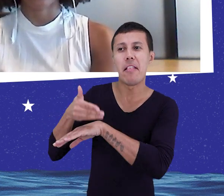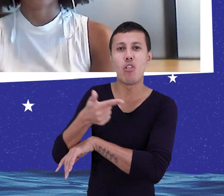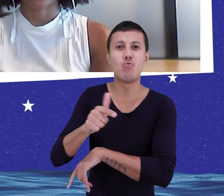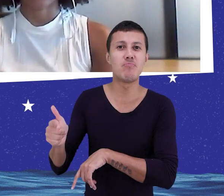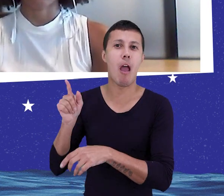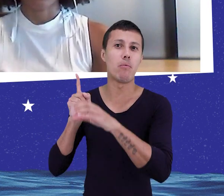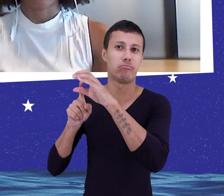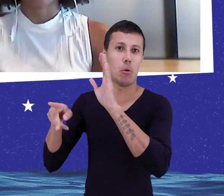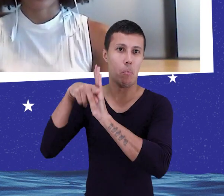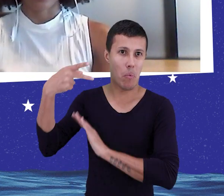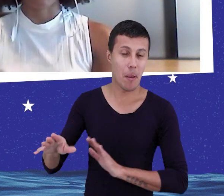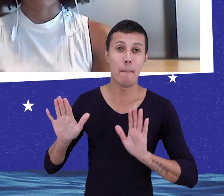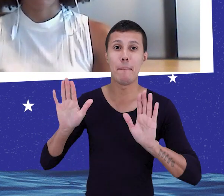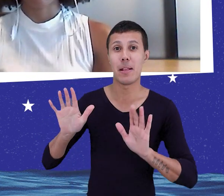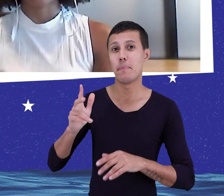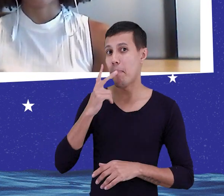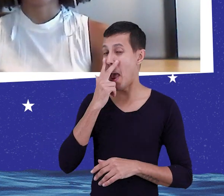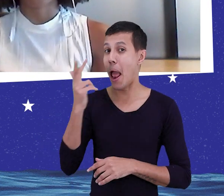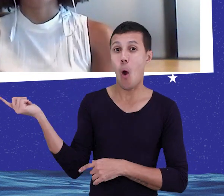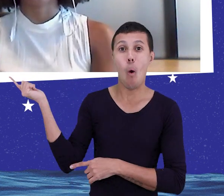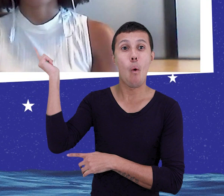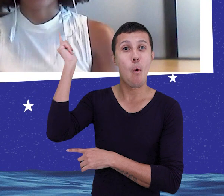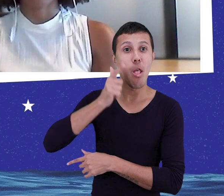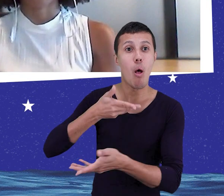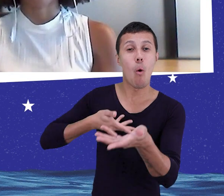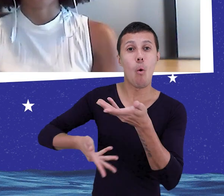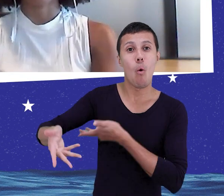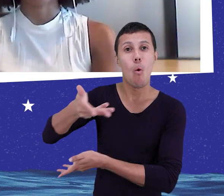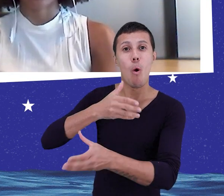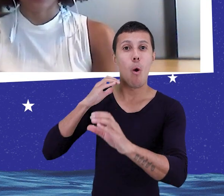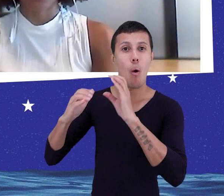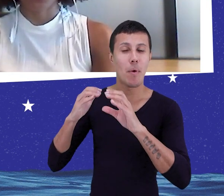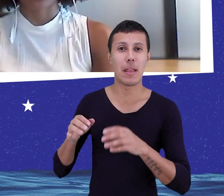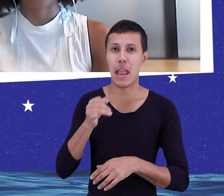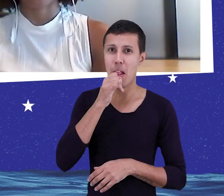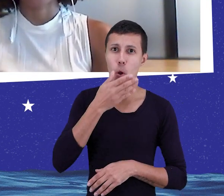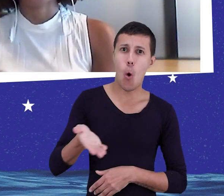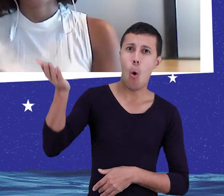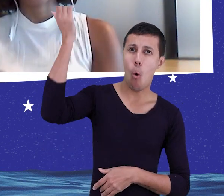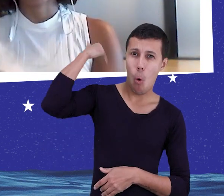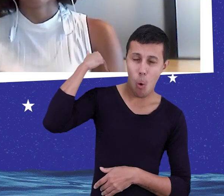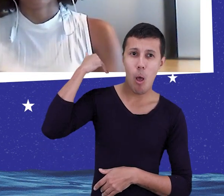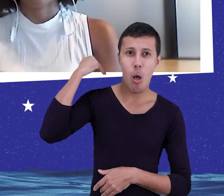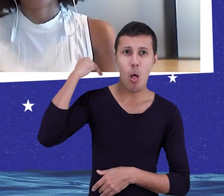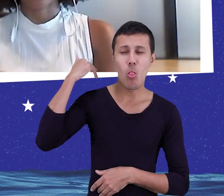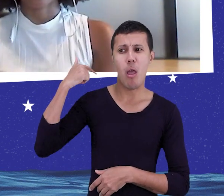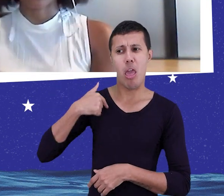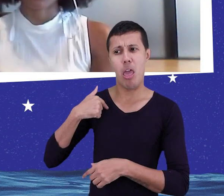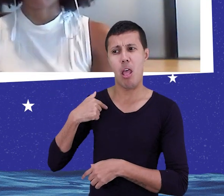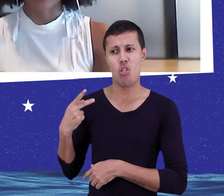seu cliente, né? Então você acaba conseguindo se comunicar, porque quando eu e meu sócio, a gente ia